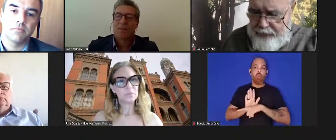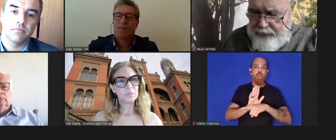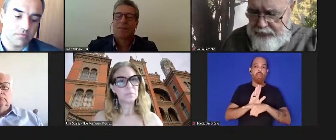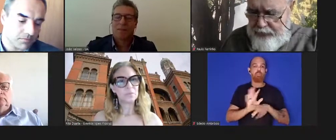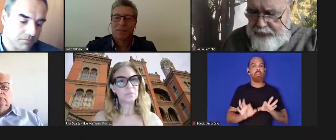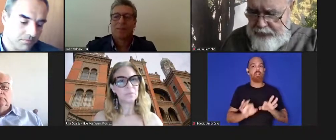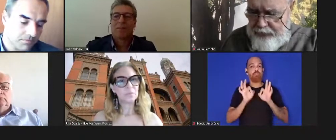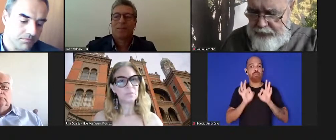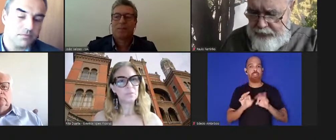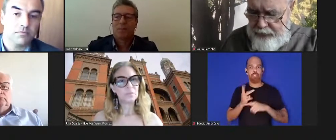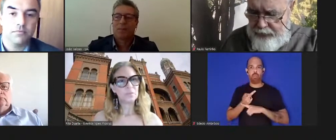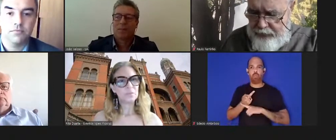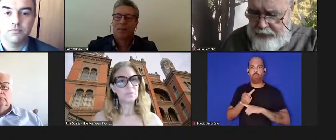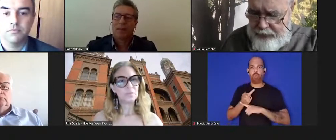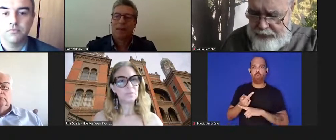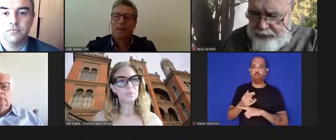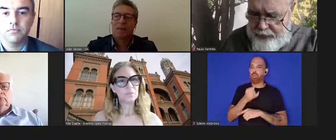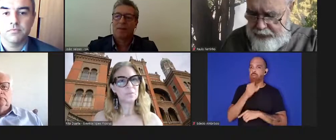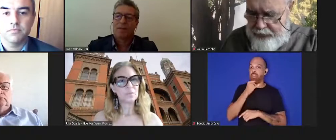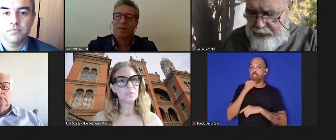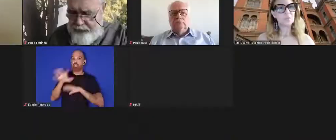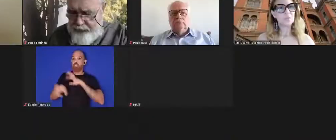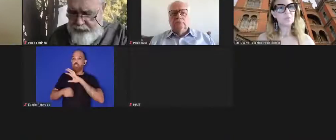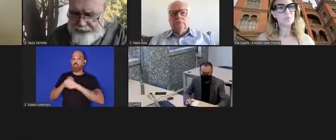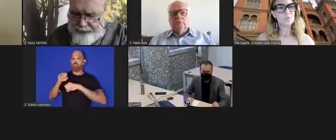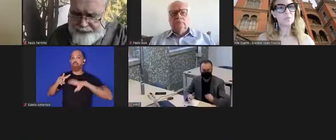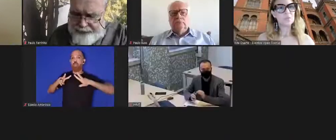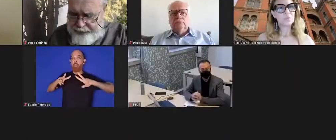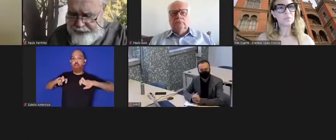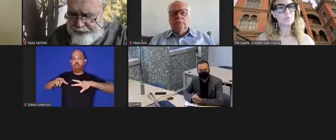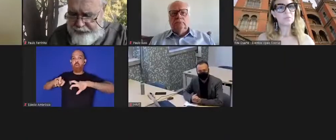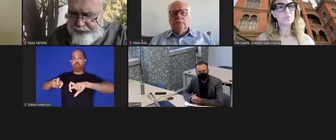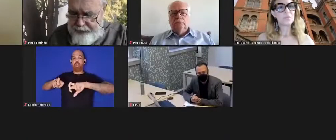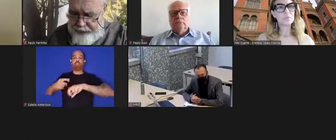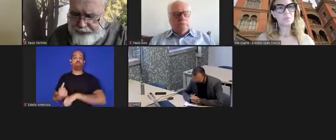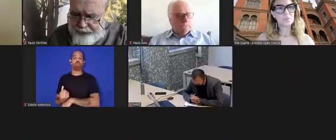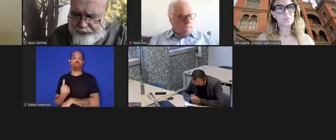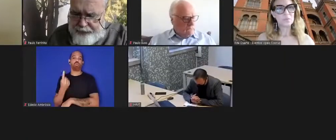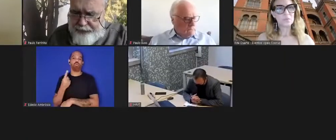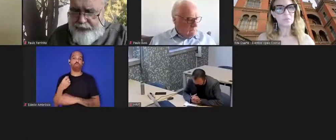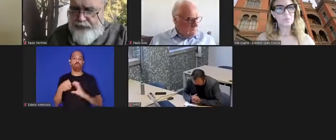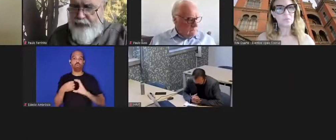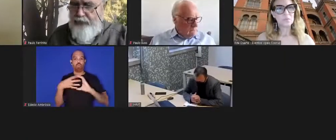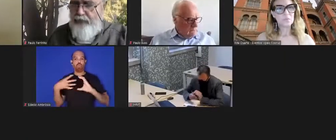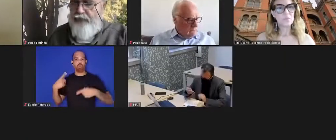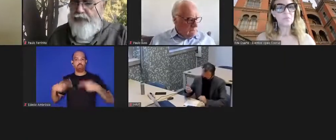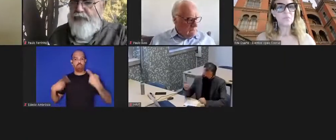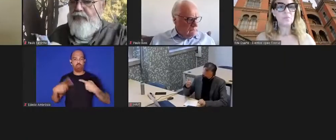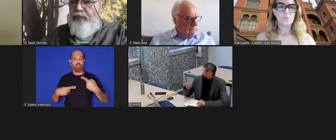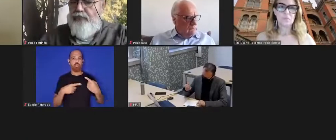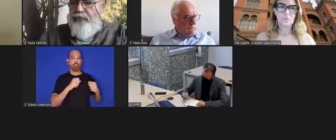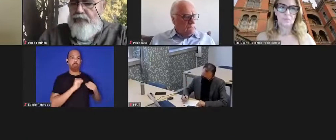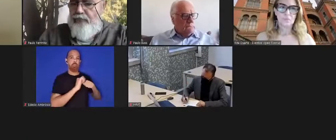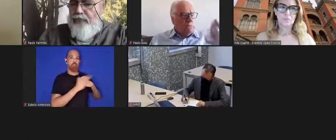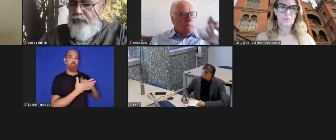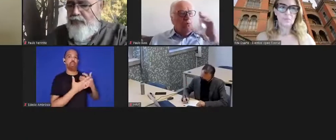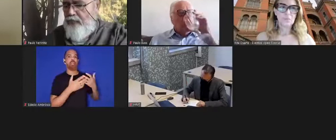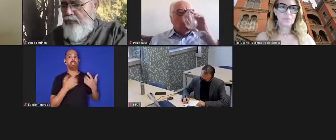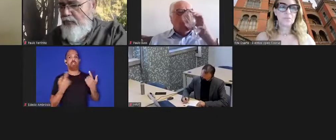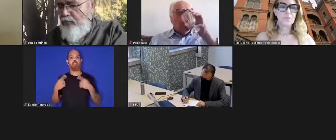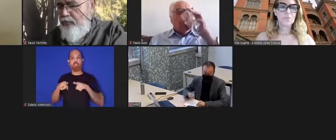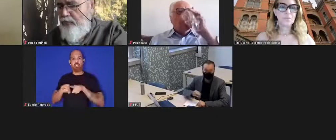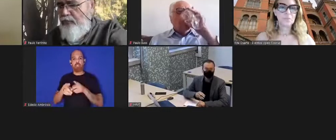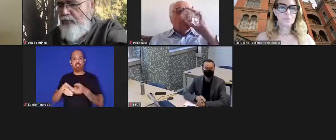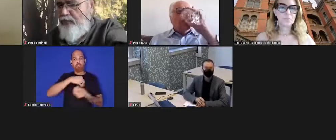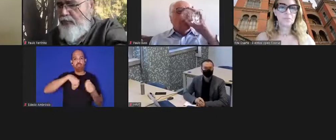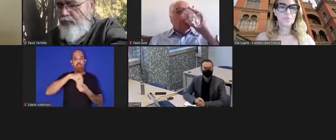procuram, por exemplo, explorar um dos aspectos tratados nesta discussão sobre pandemia e sintonia, que é o da vulnerabilidade